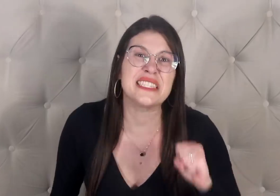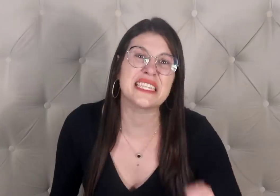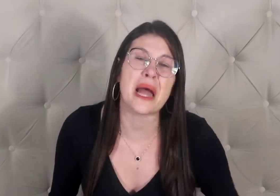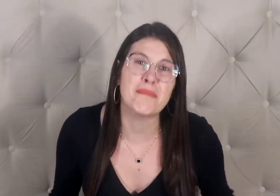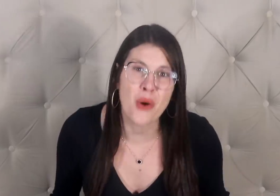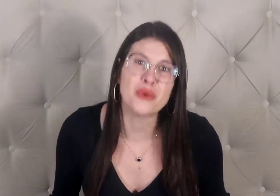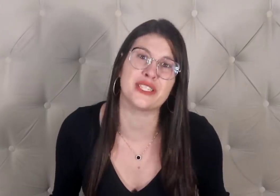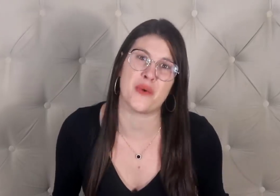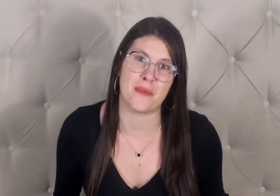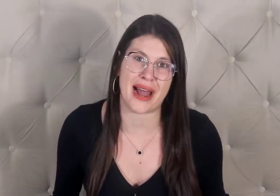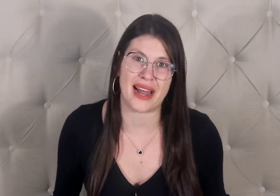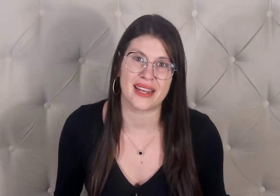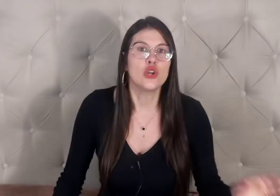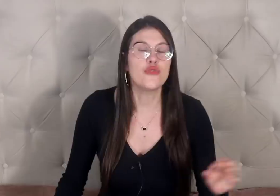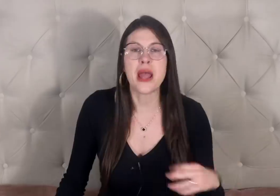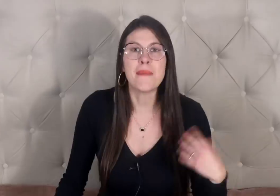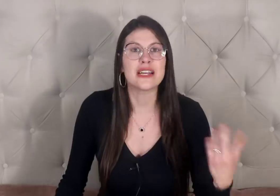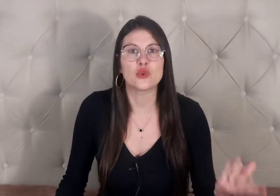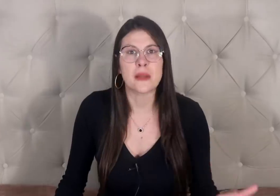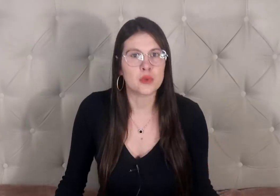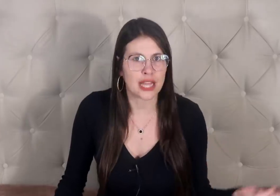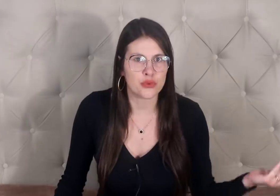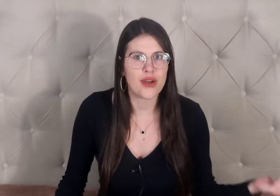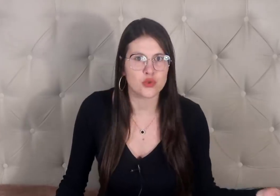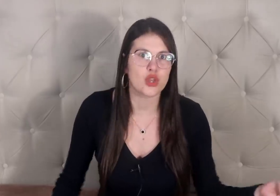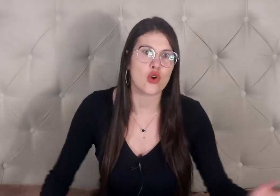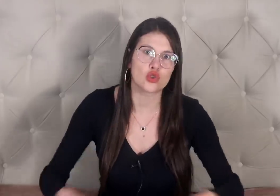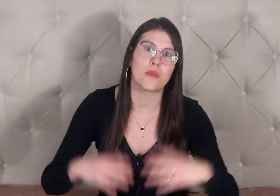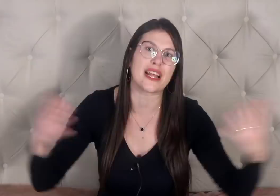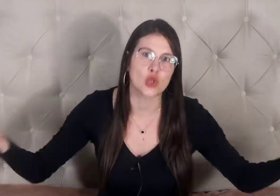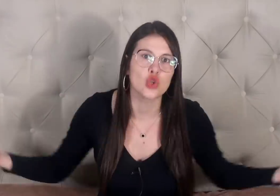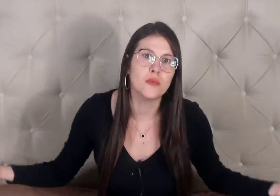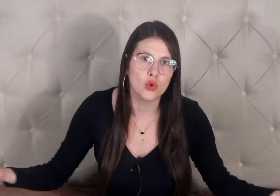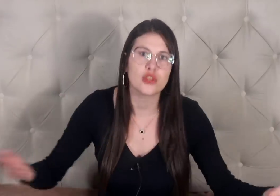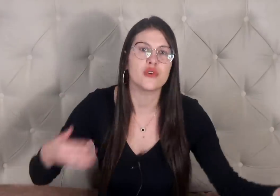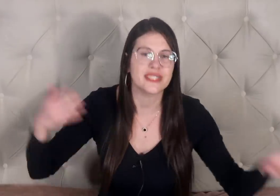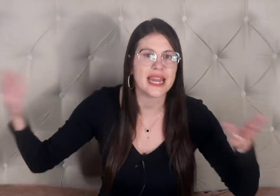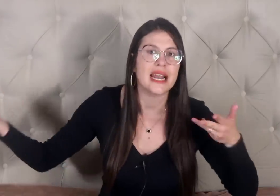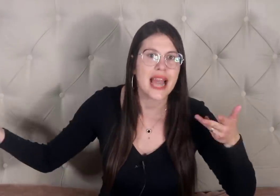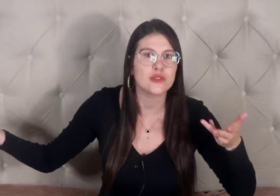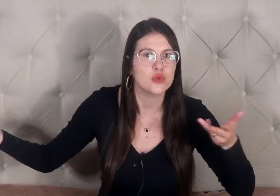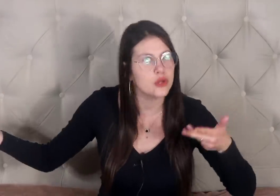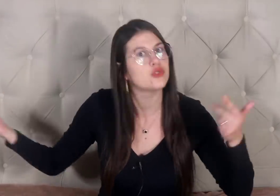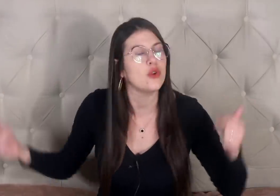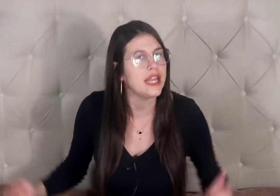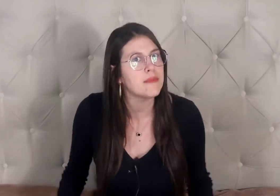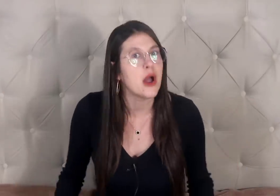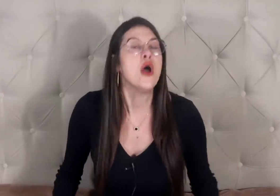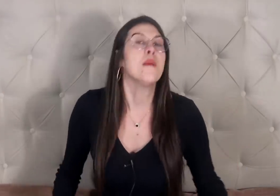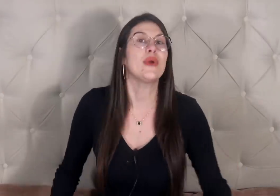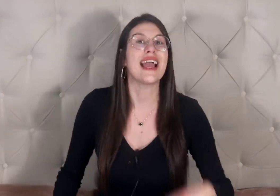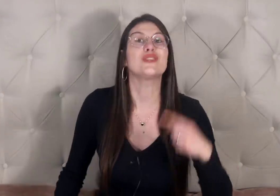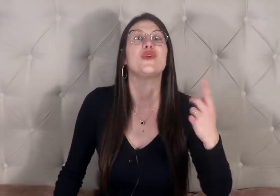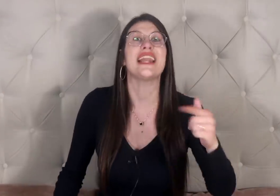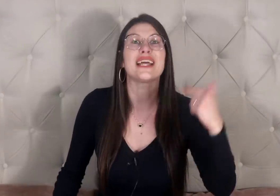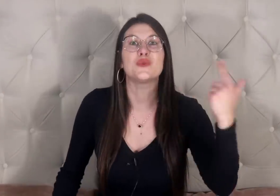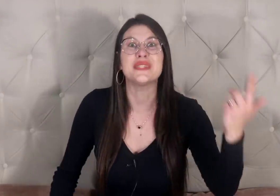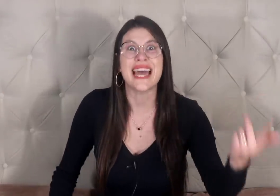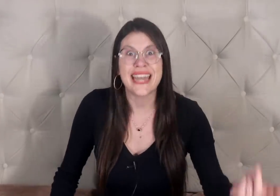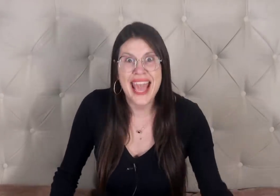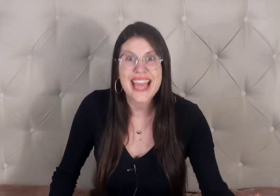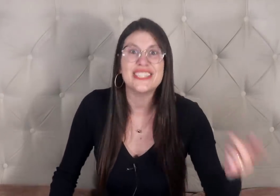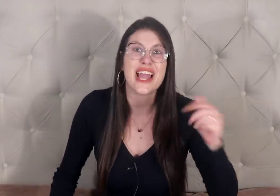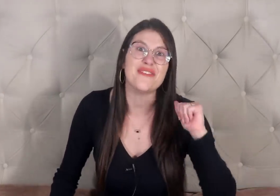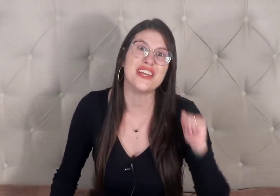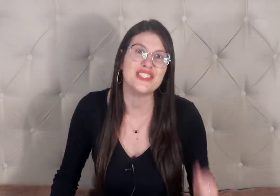Gagueja mais que tá pouco, seu Omar. Não foi apenas o deputado falso que contou pra todo mundo que você era aliado do Wilson Lima, porque a dona